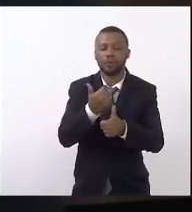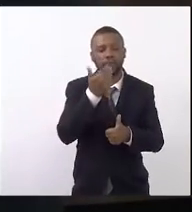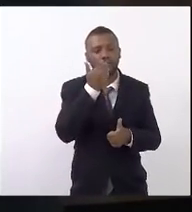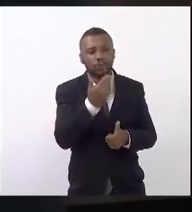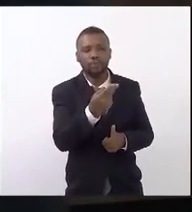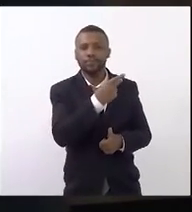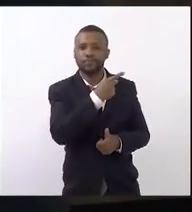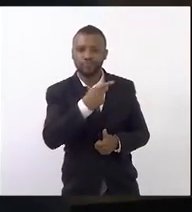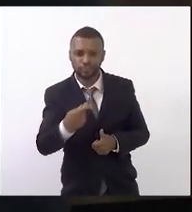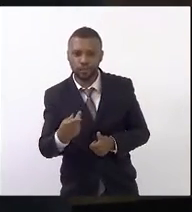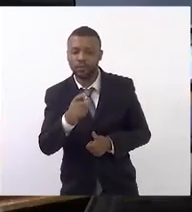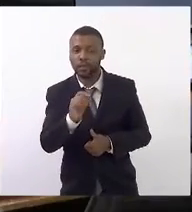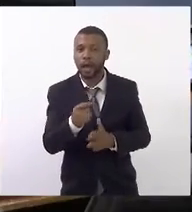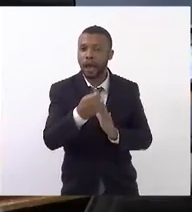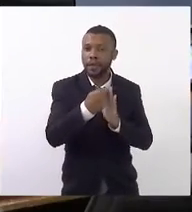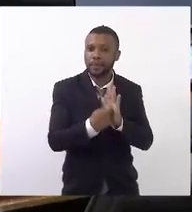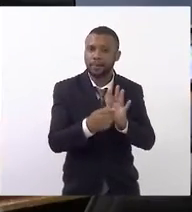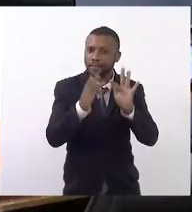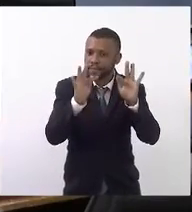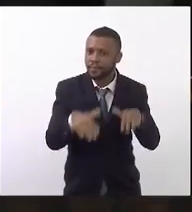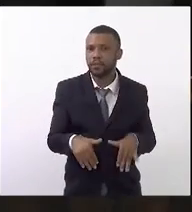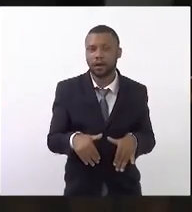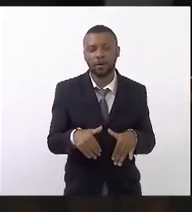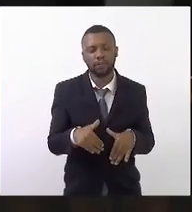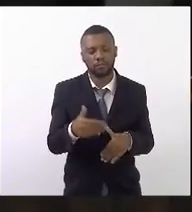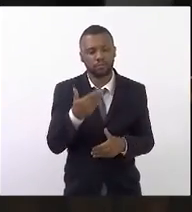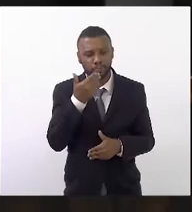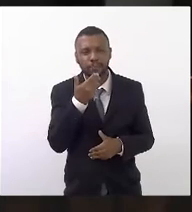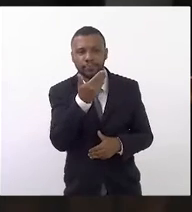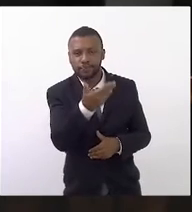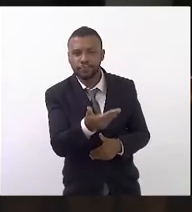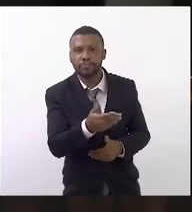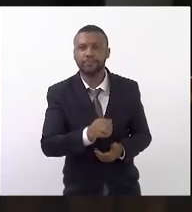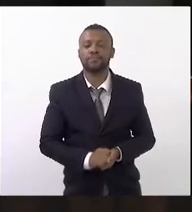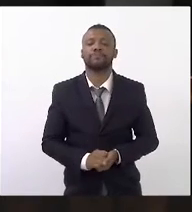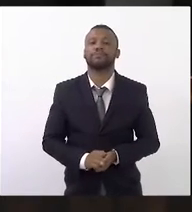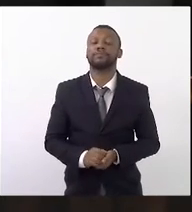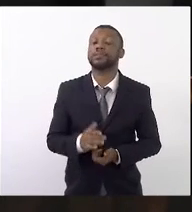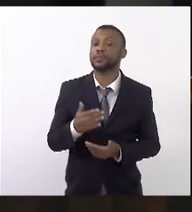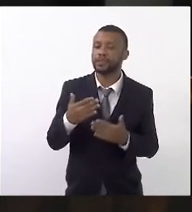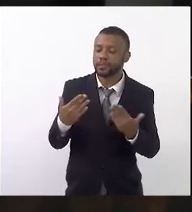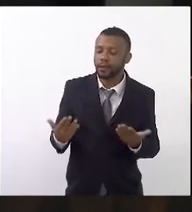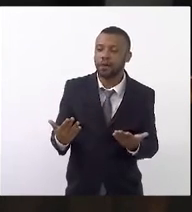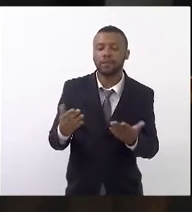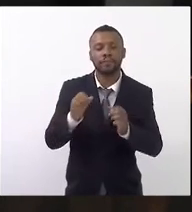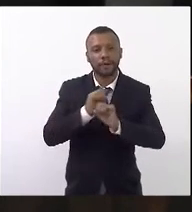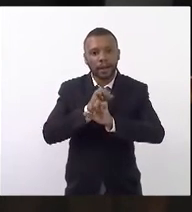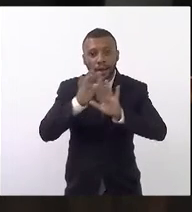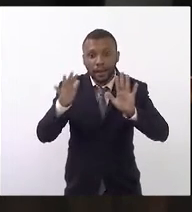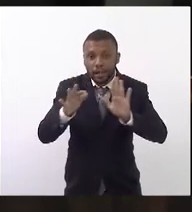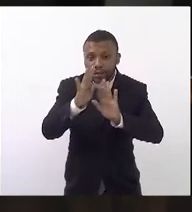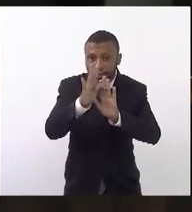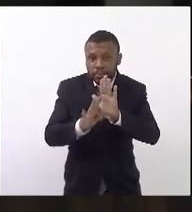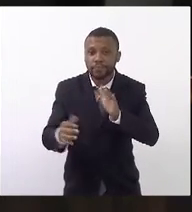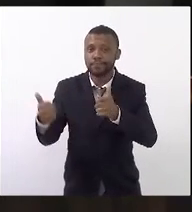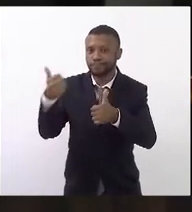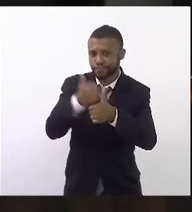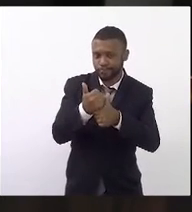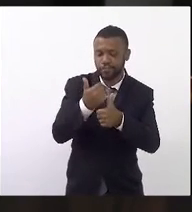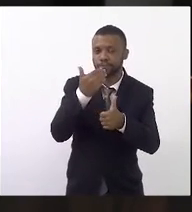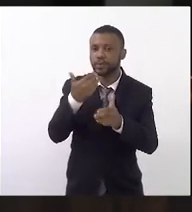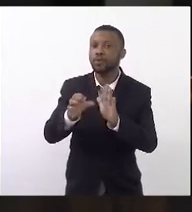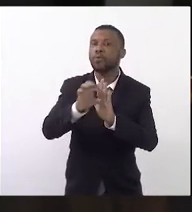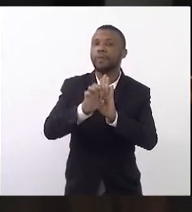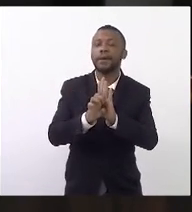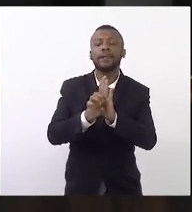forma final de redação. Então, só para ficar claro, esse substitutivo com emenda é